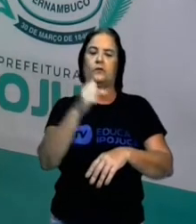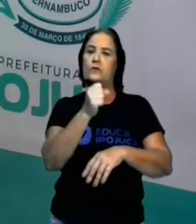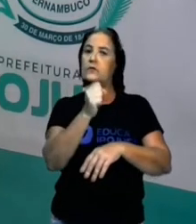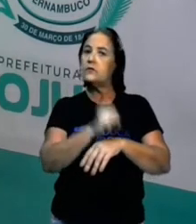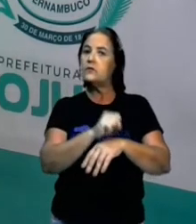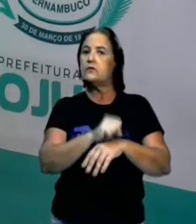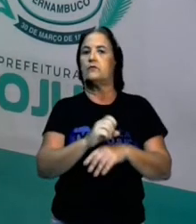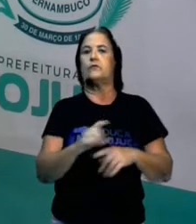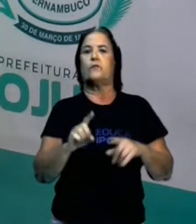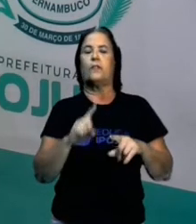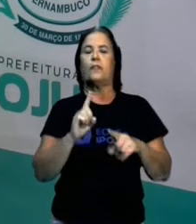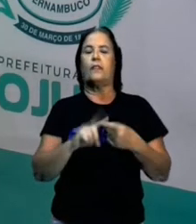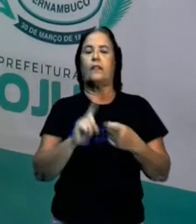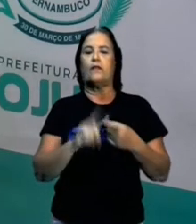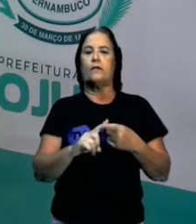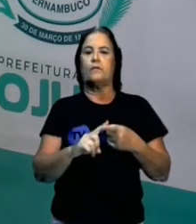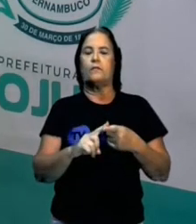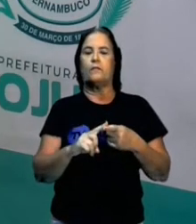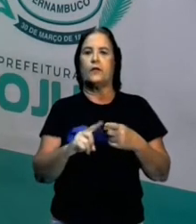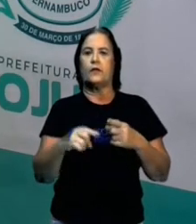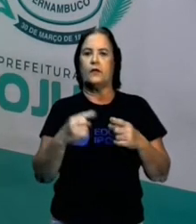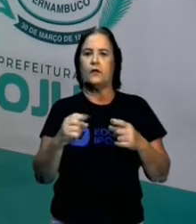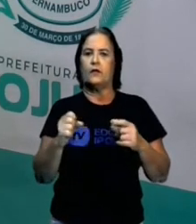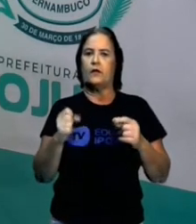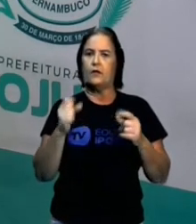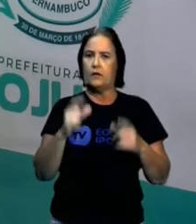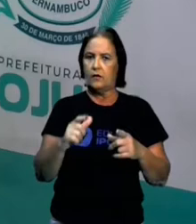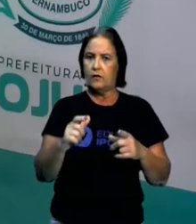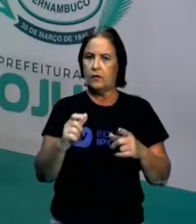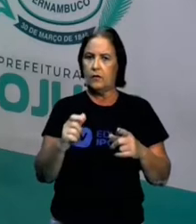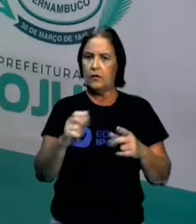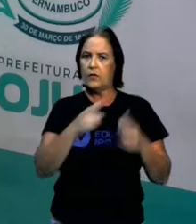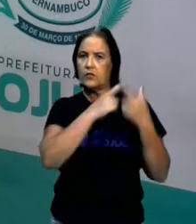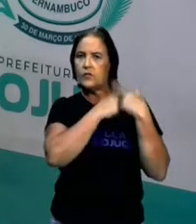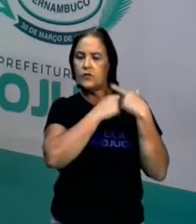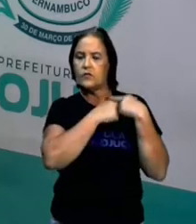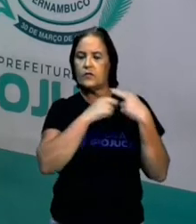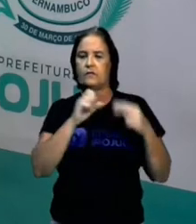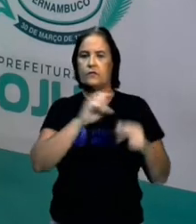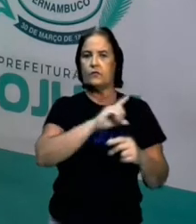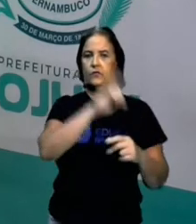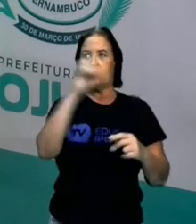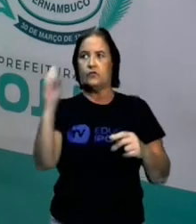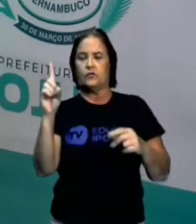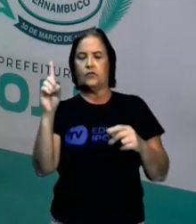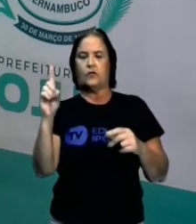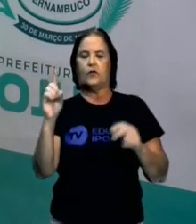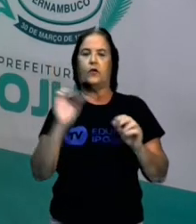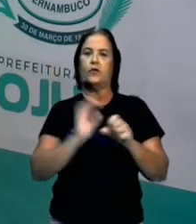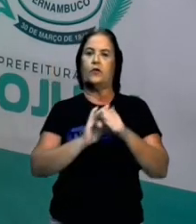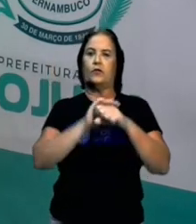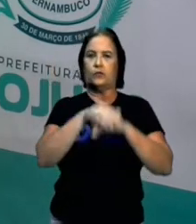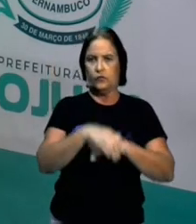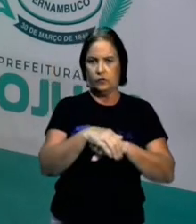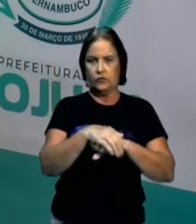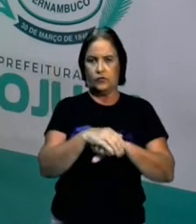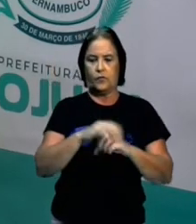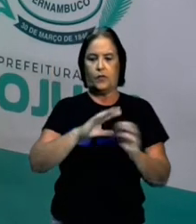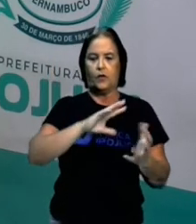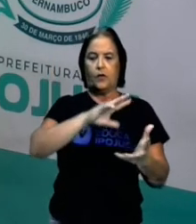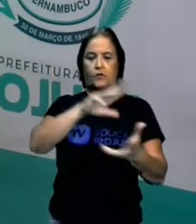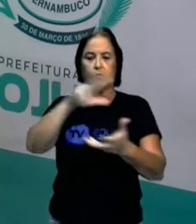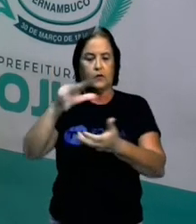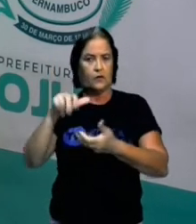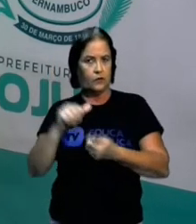também é responsável pelos dias e noites. Já que a Terra tem o formato arredondado, o Sol não